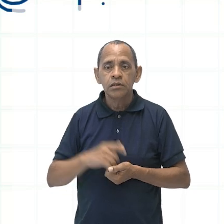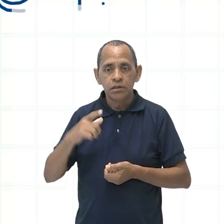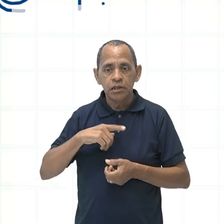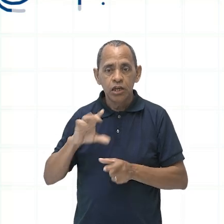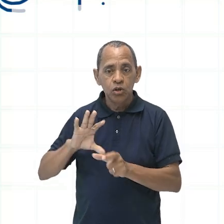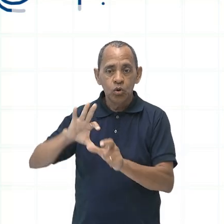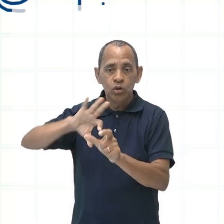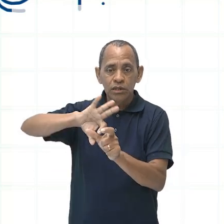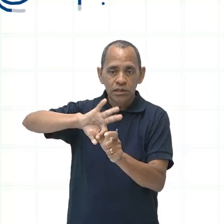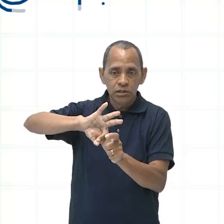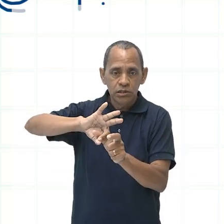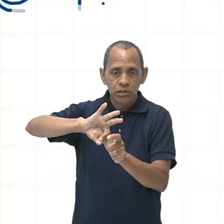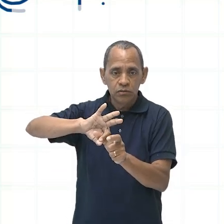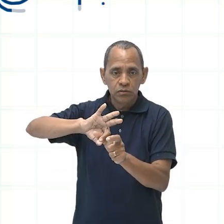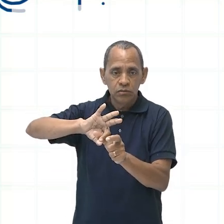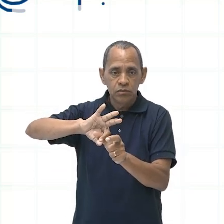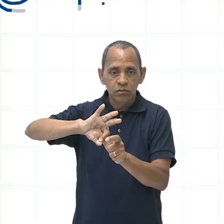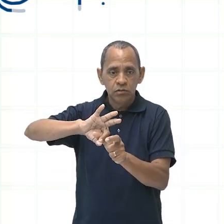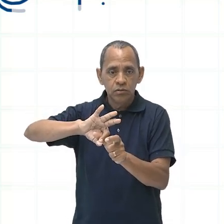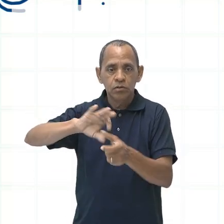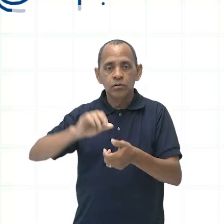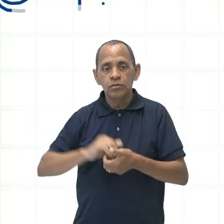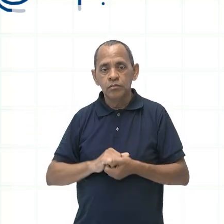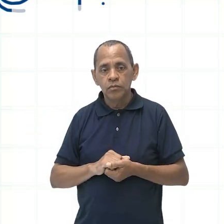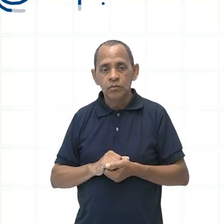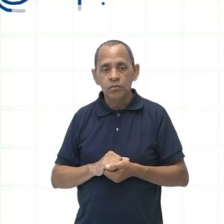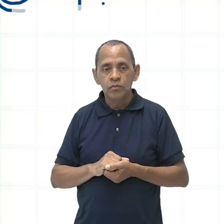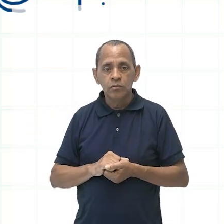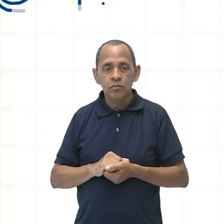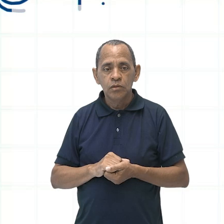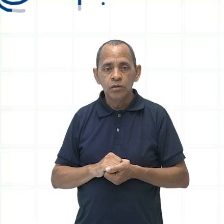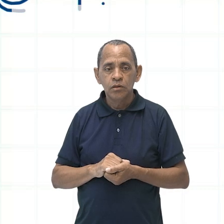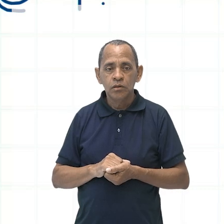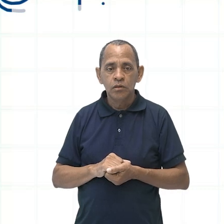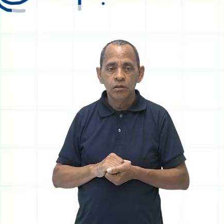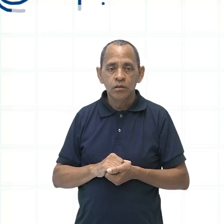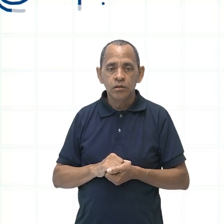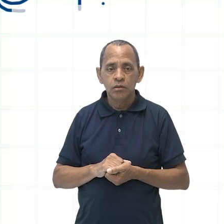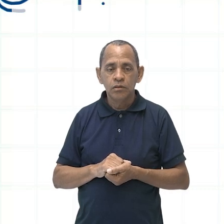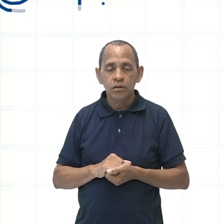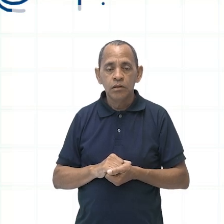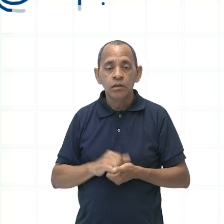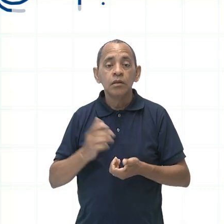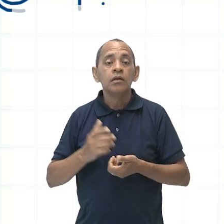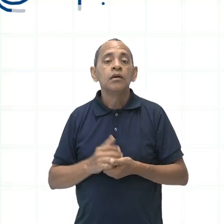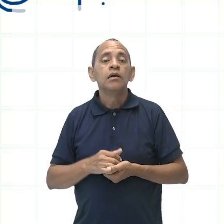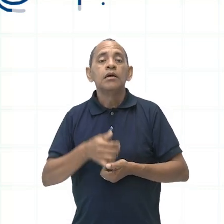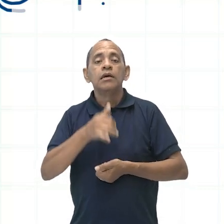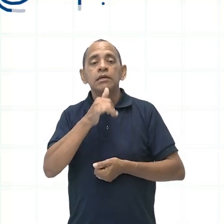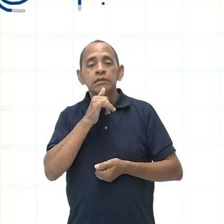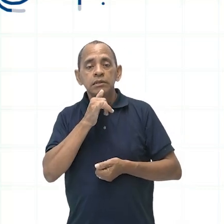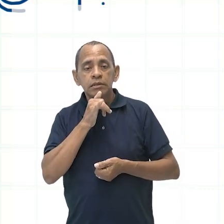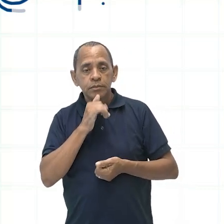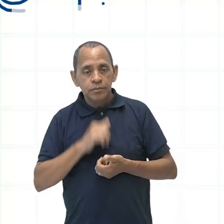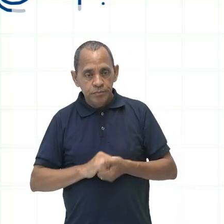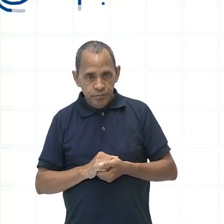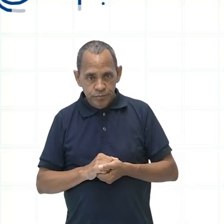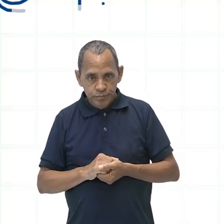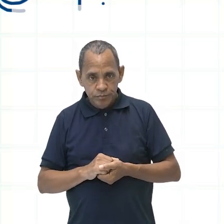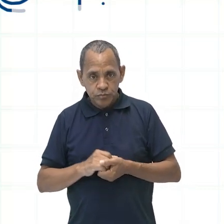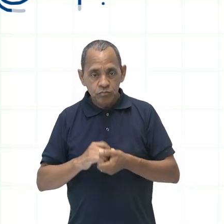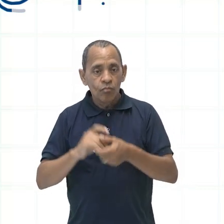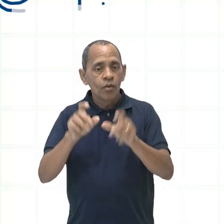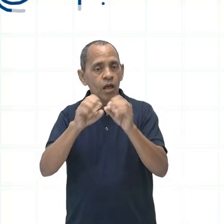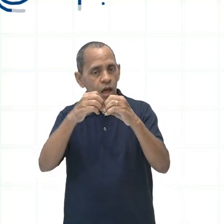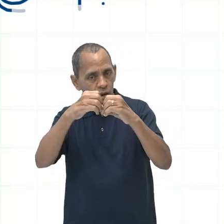minha oração sem conectivo. Logo, por mais que é o conectivo que inicia a minha